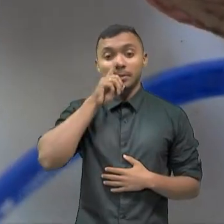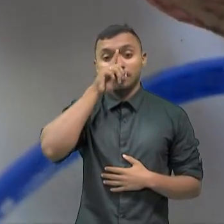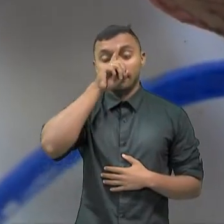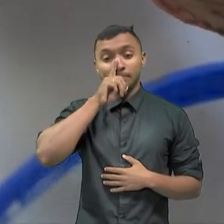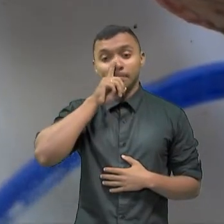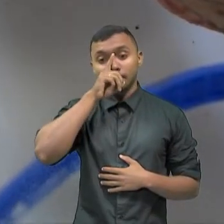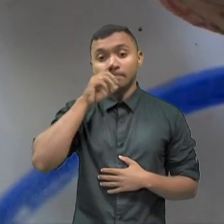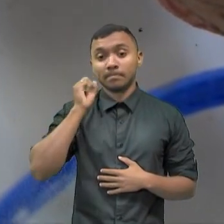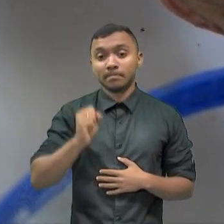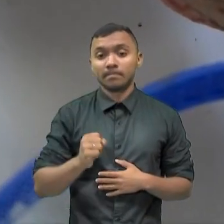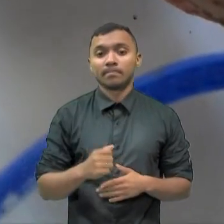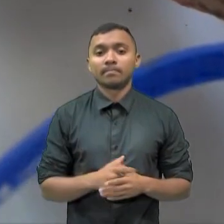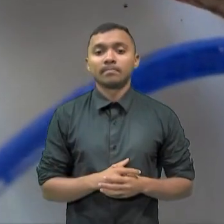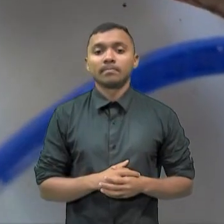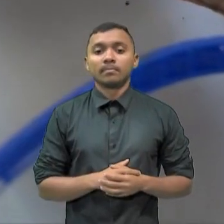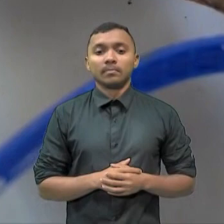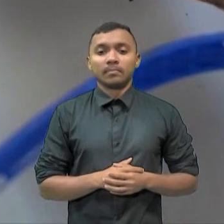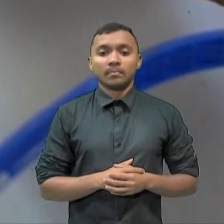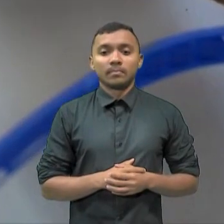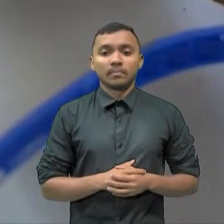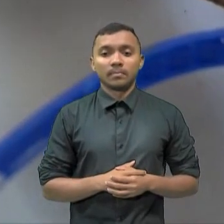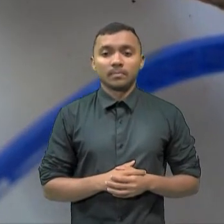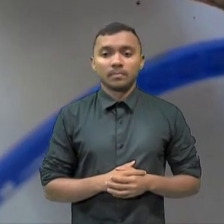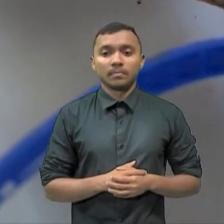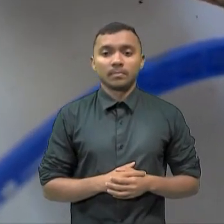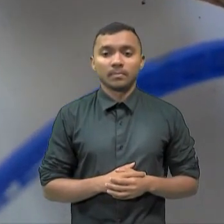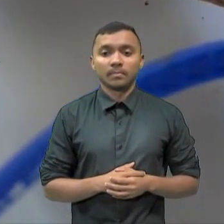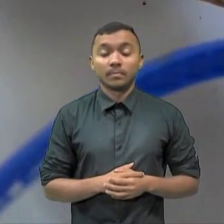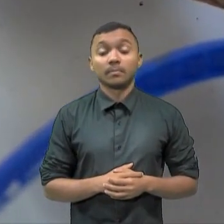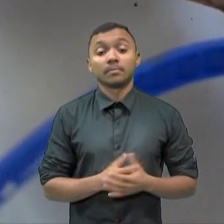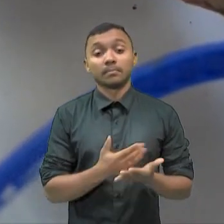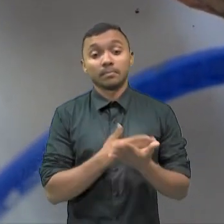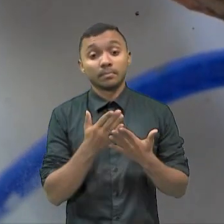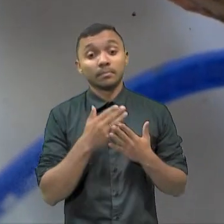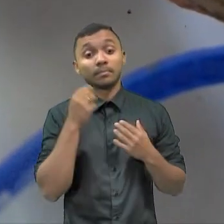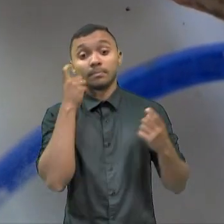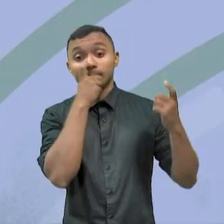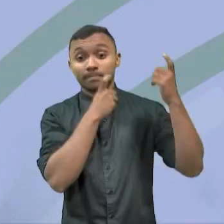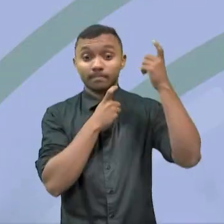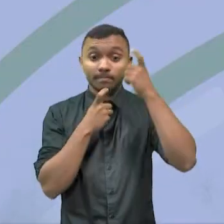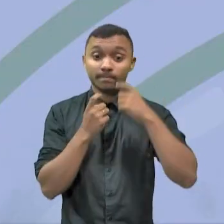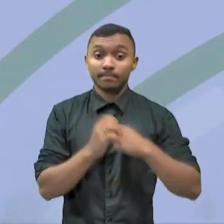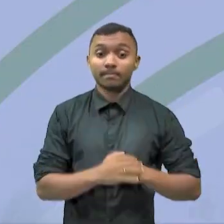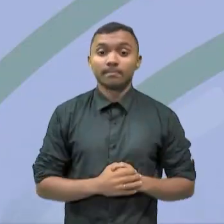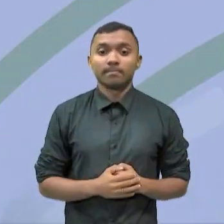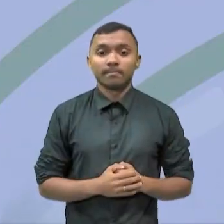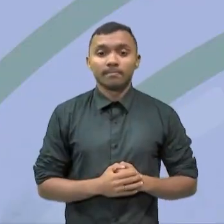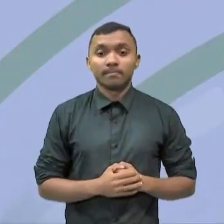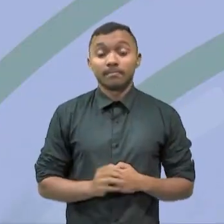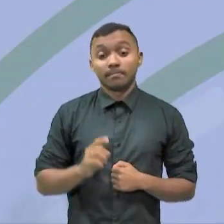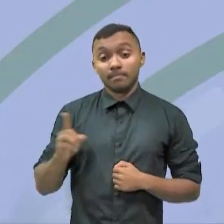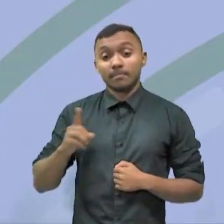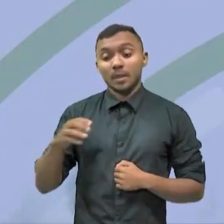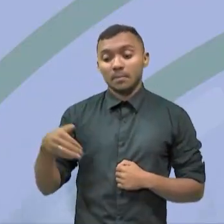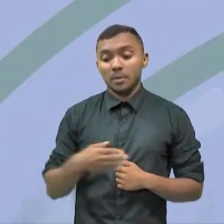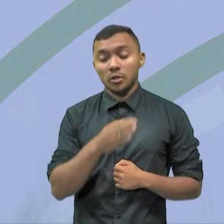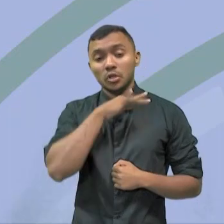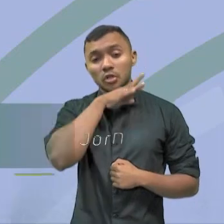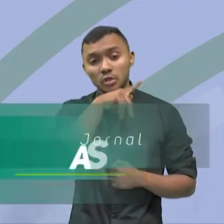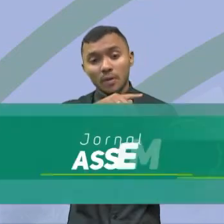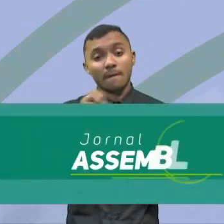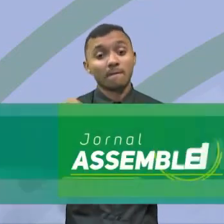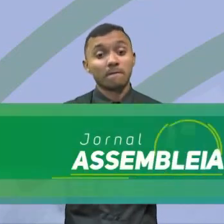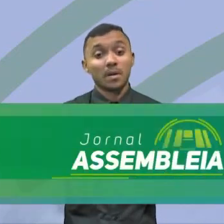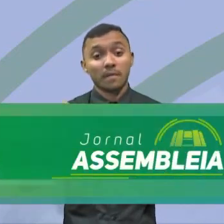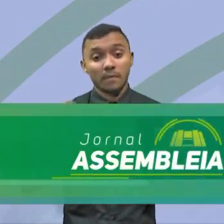no ecossistema. Isso tem trazido preocupação para os ambientalistas. Esse animal é um animal venenoso, peçonhento, né? Ele